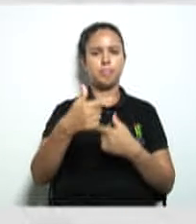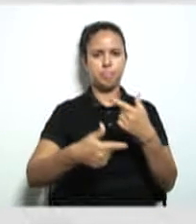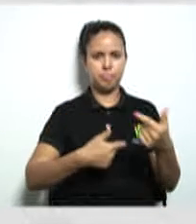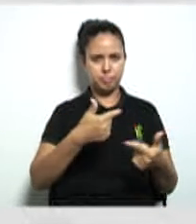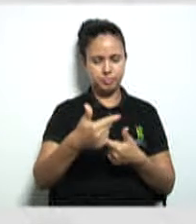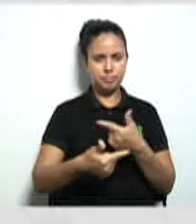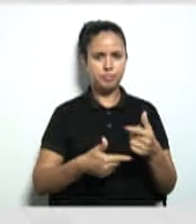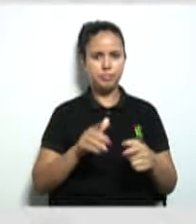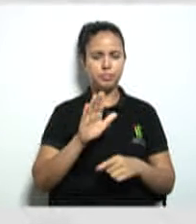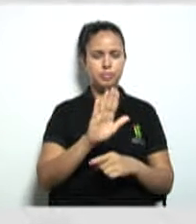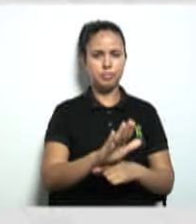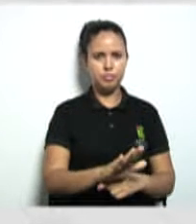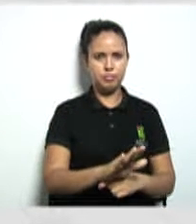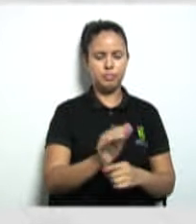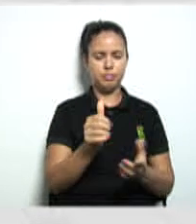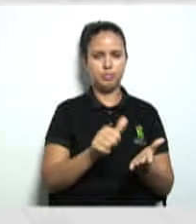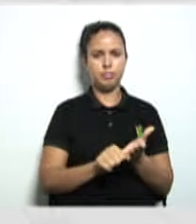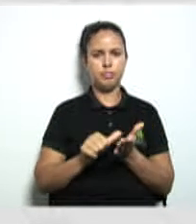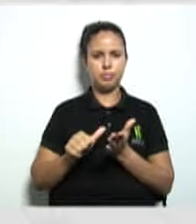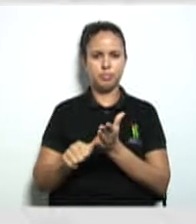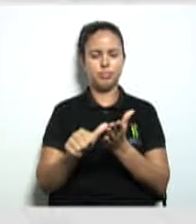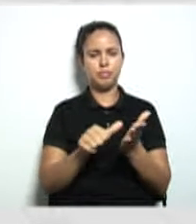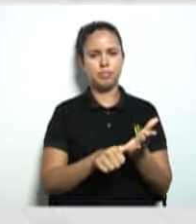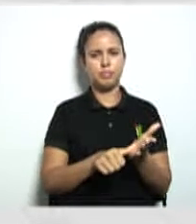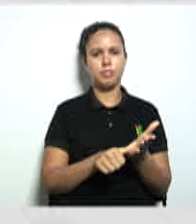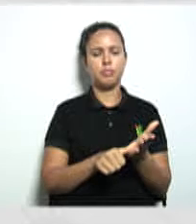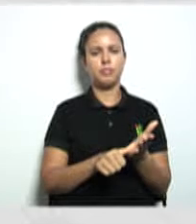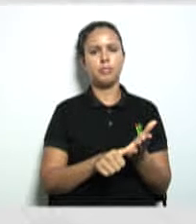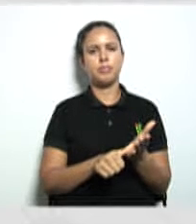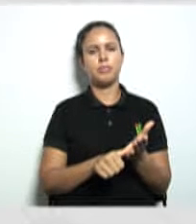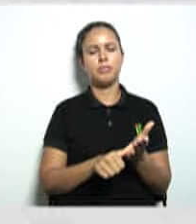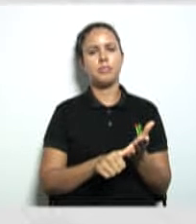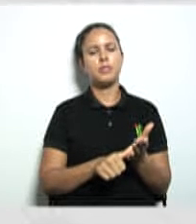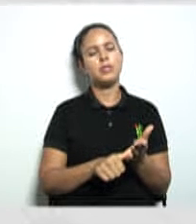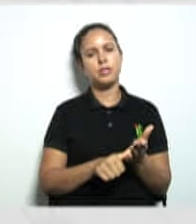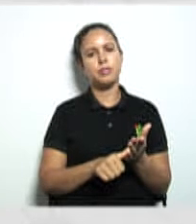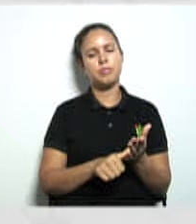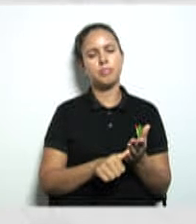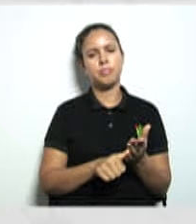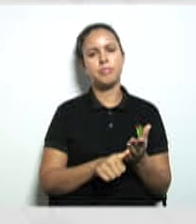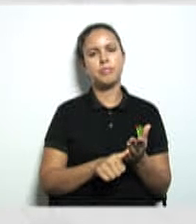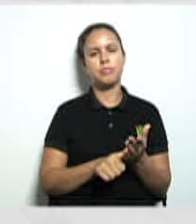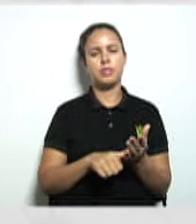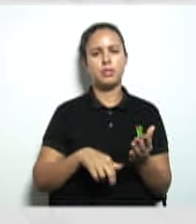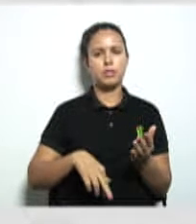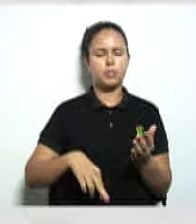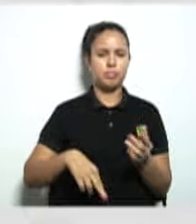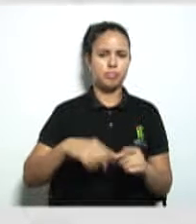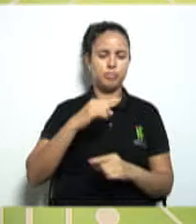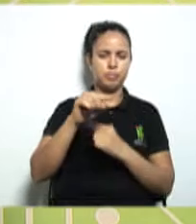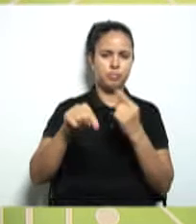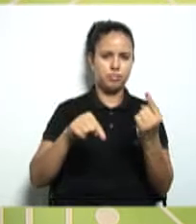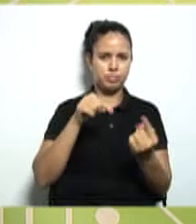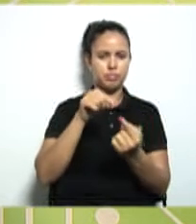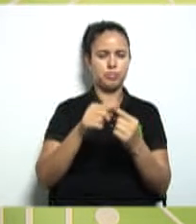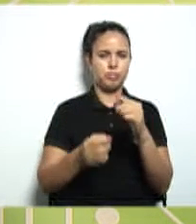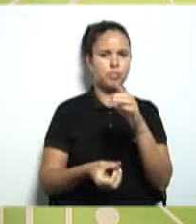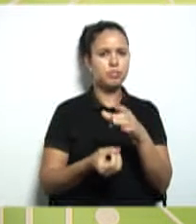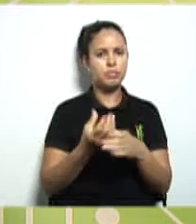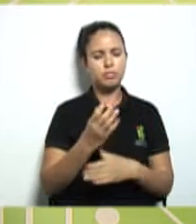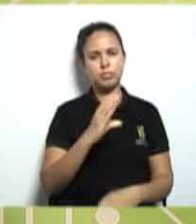serviços a seus membros. Para isso ela é criada, para que possa